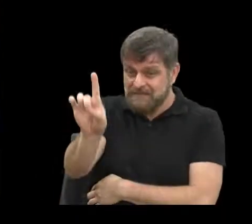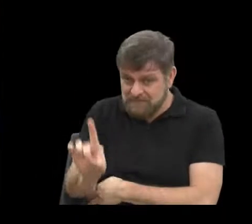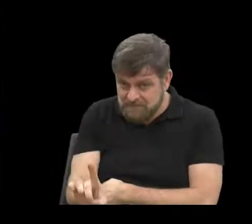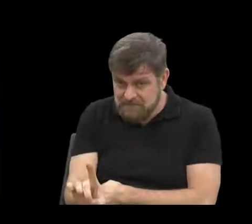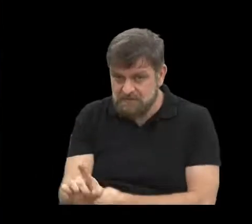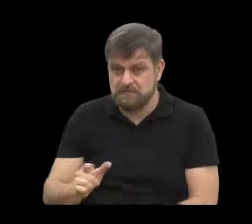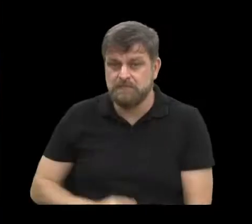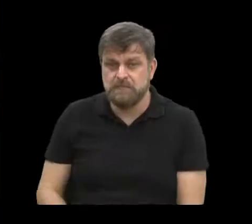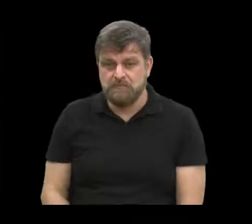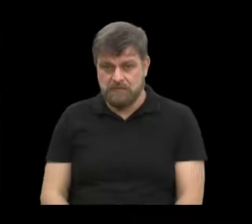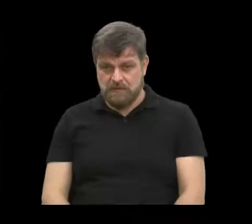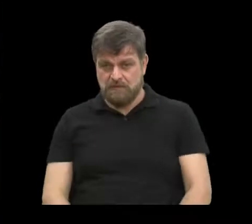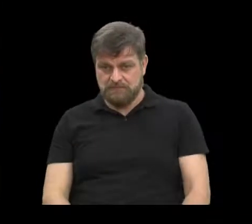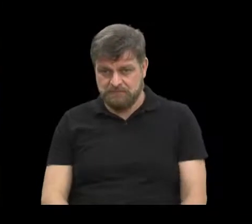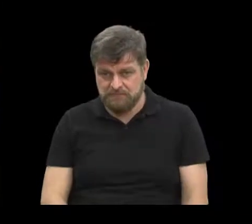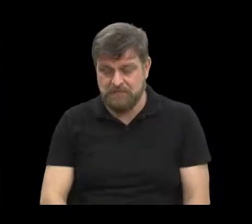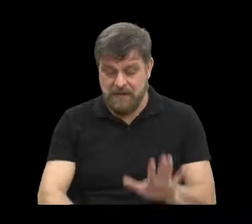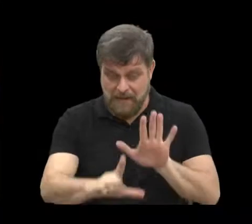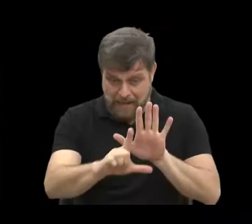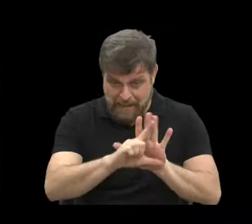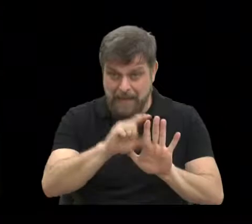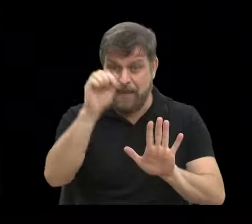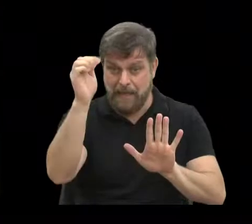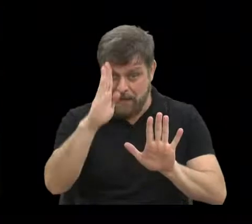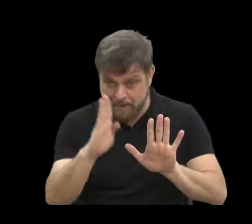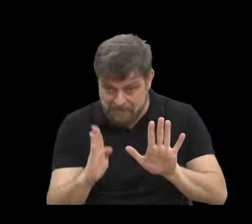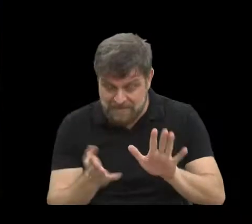pela LBI, na Lei, né,